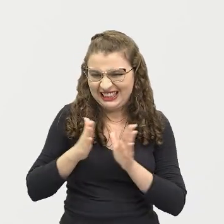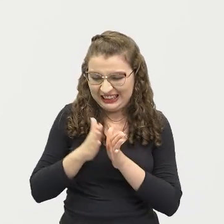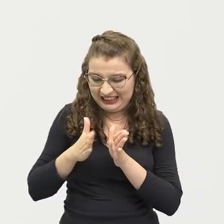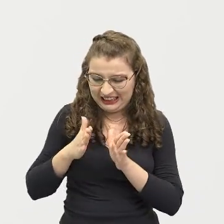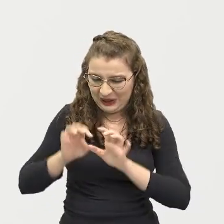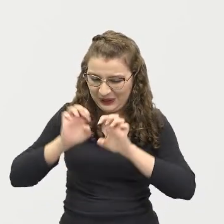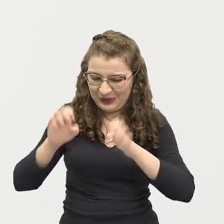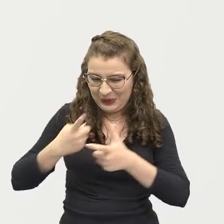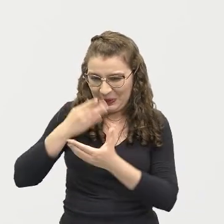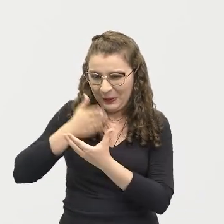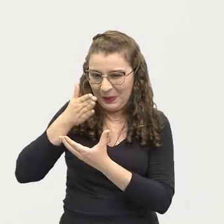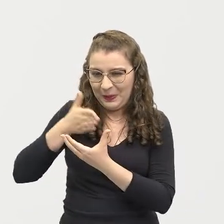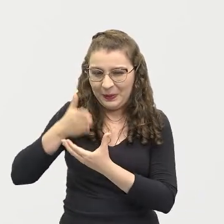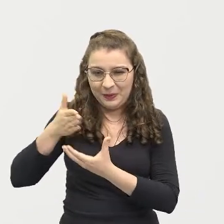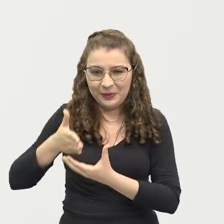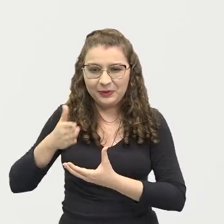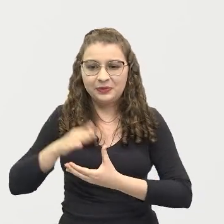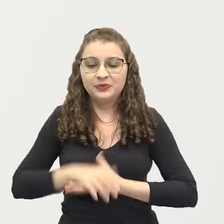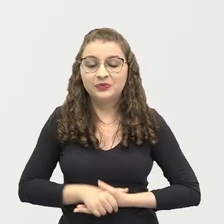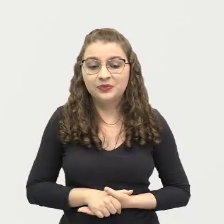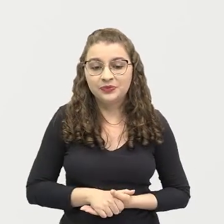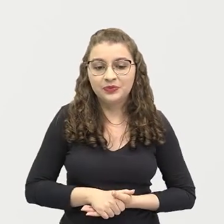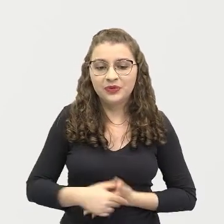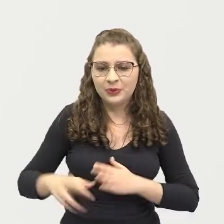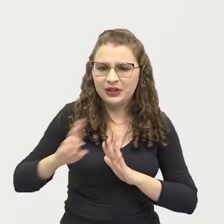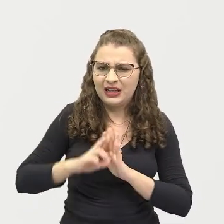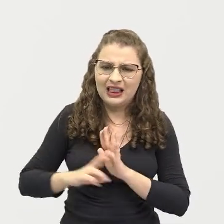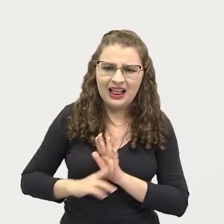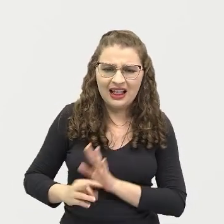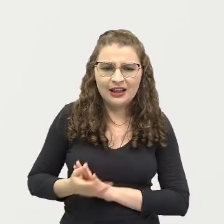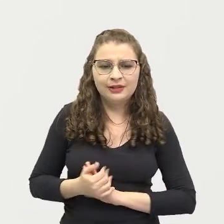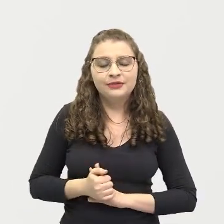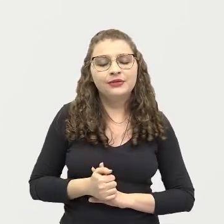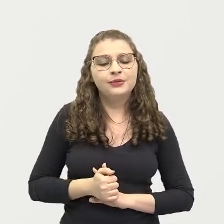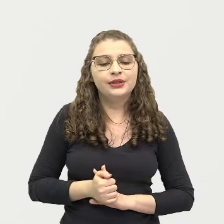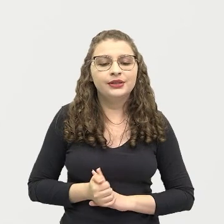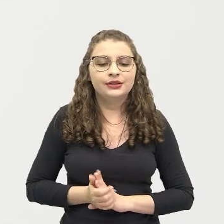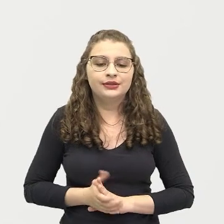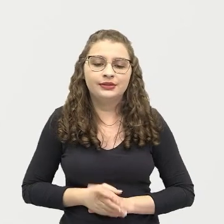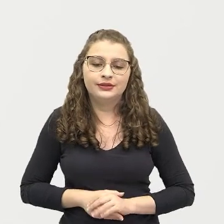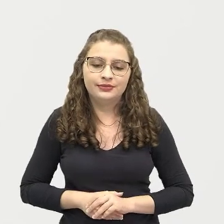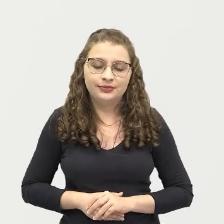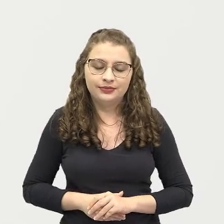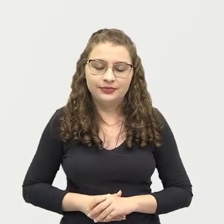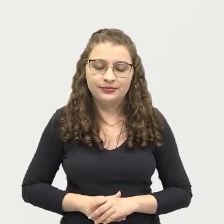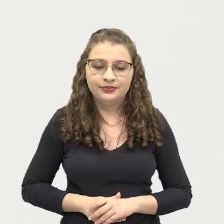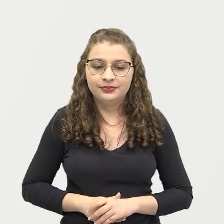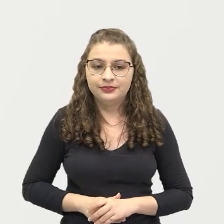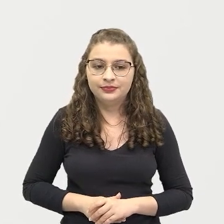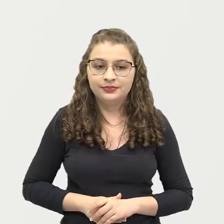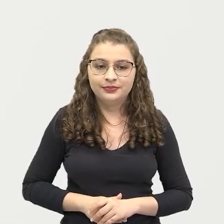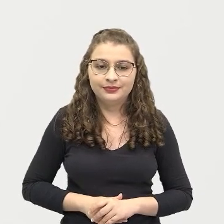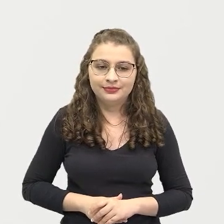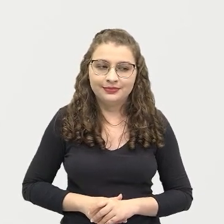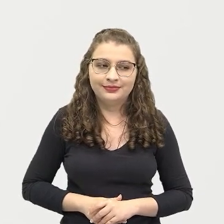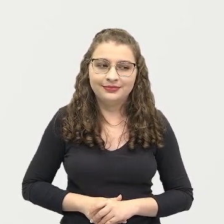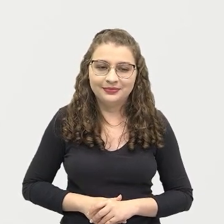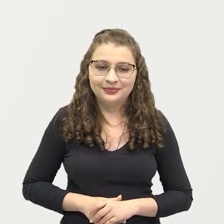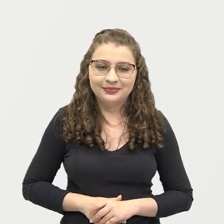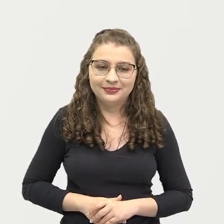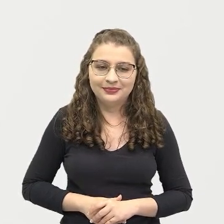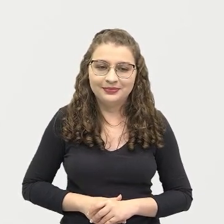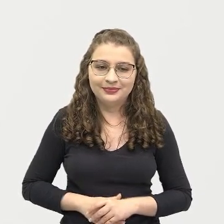com essas regras impostas ali pela escola anterior. O que mais